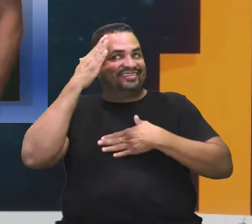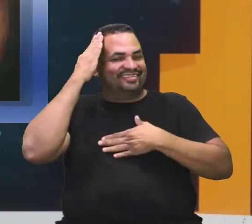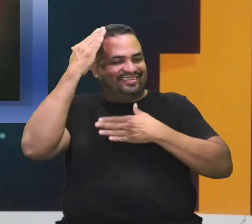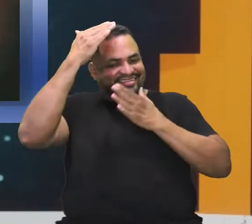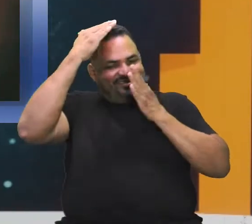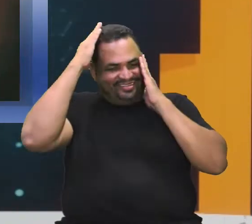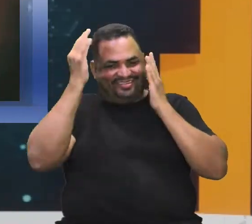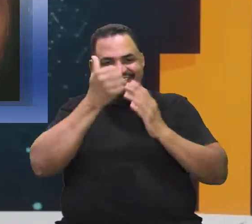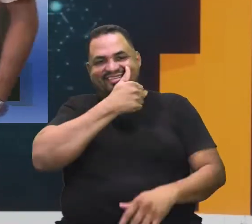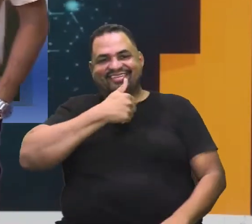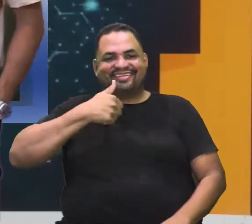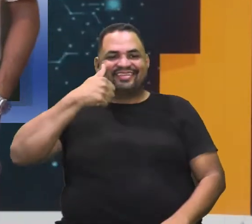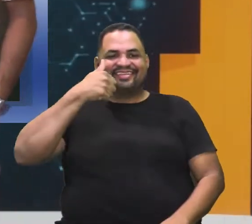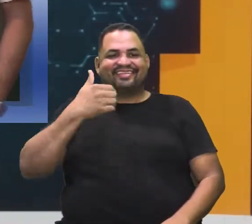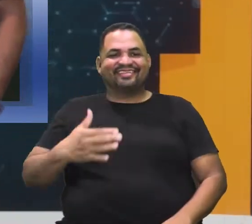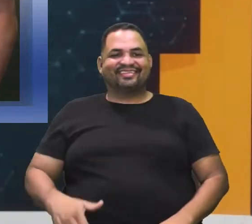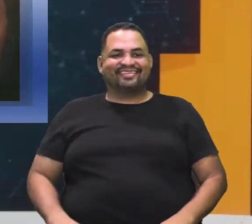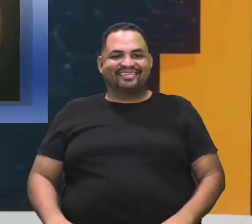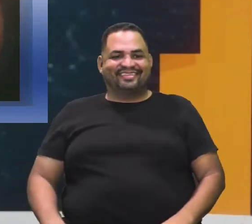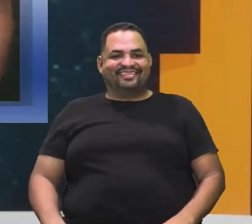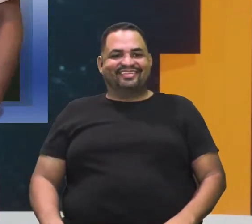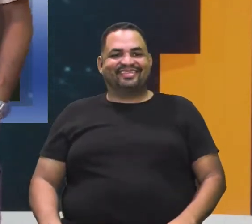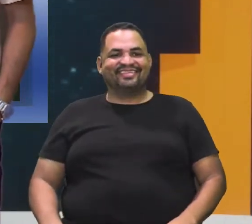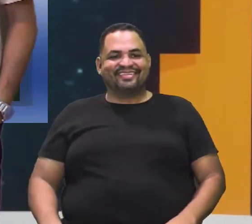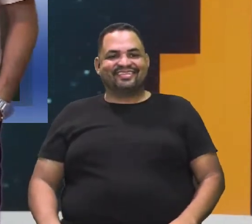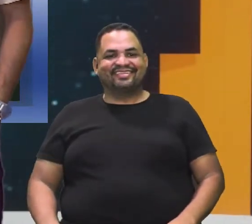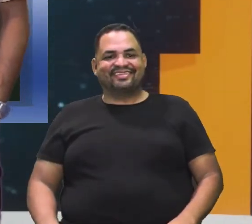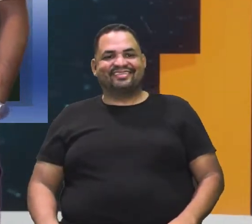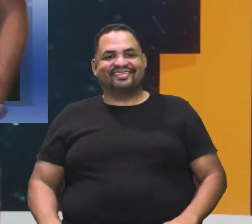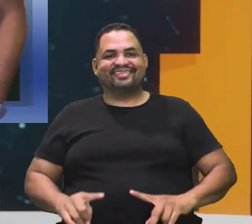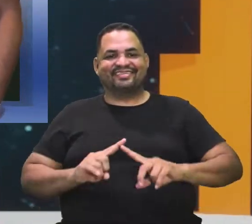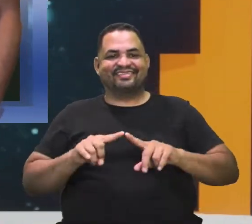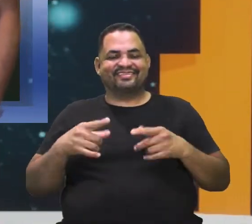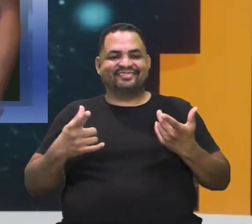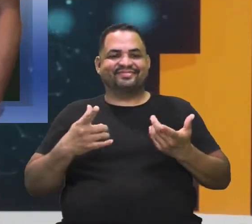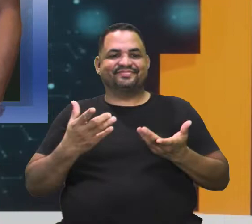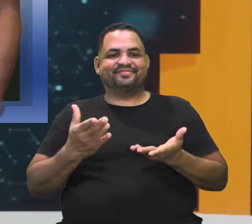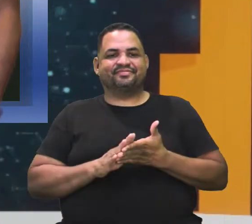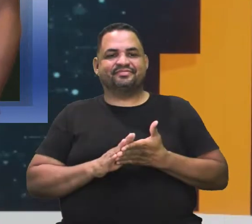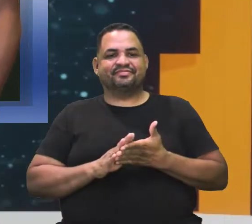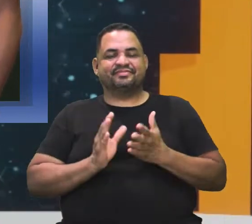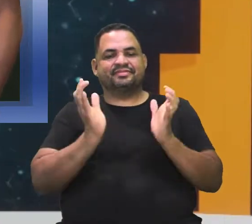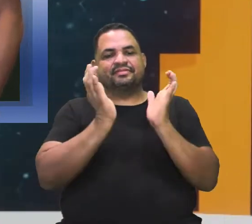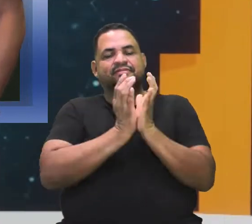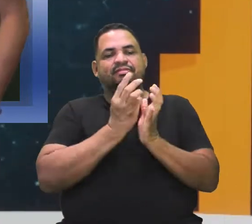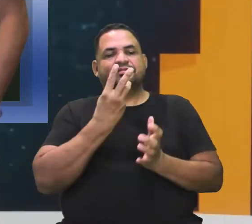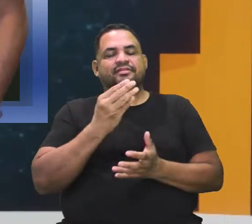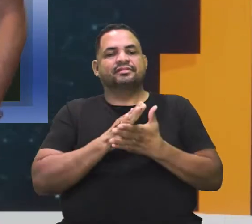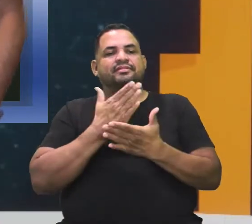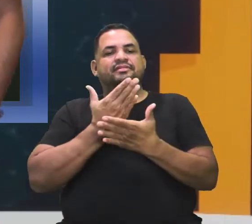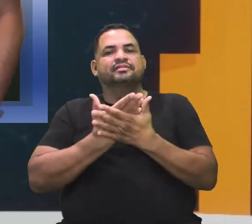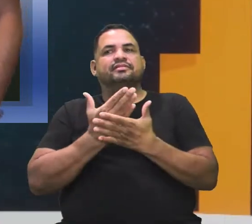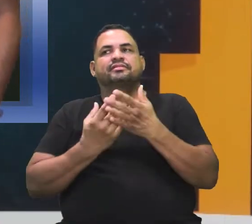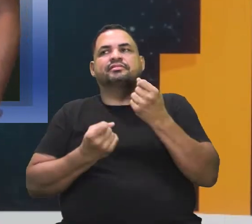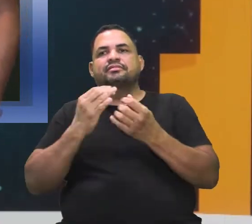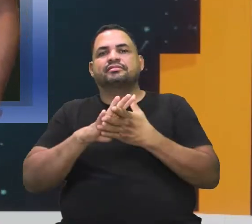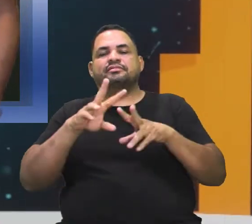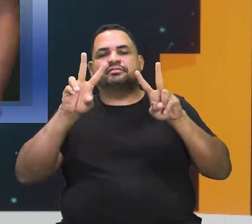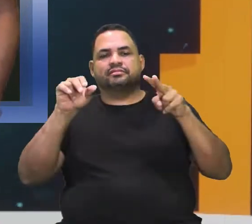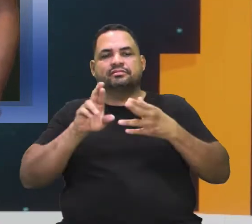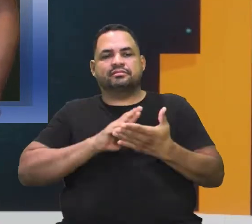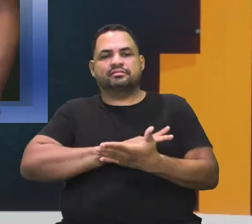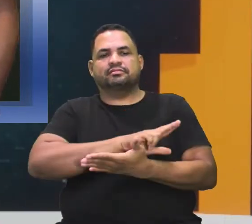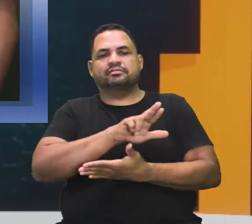Deu uma melhoradinha aí, deu uma ajeitada, olha aí, Mas então, a gente vai na unidade 3 estudar alguns assuntos